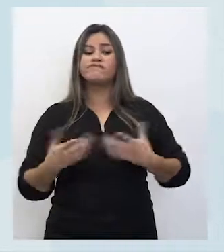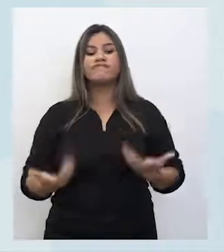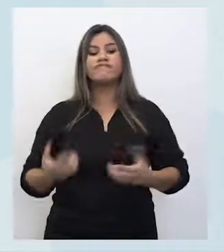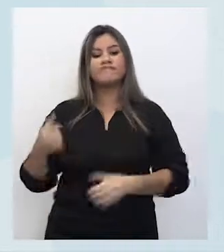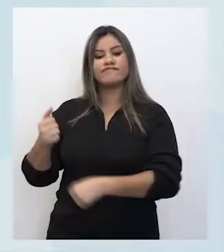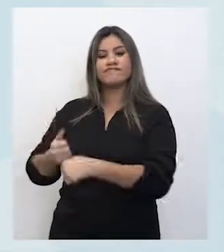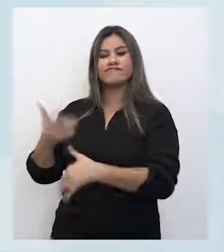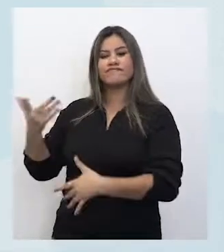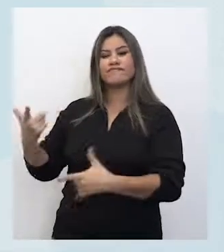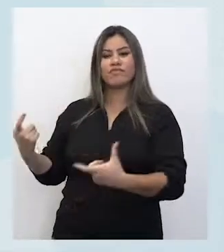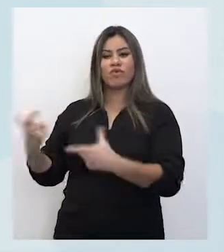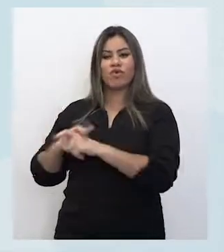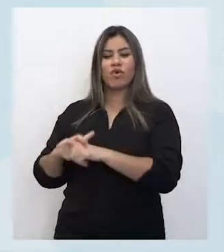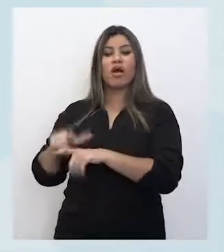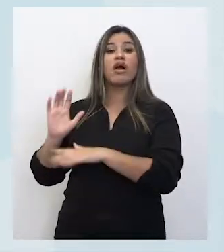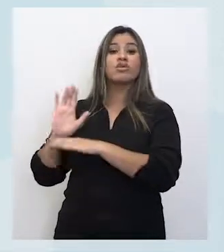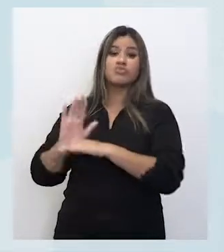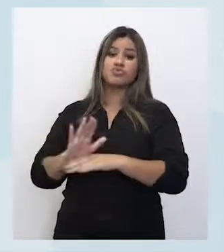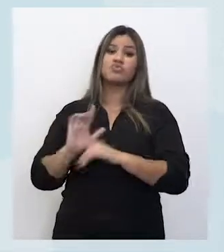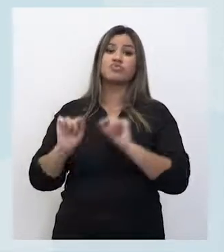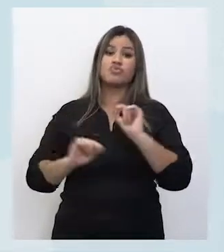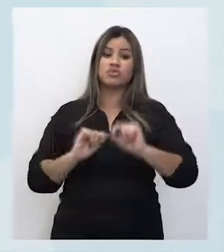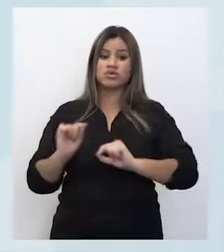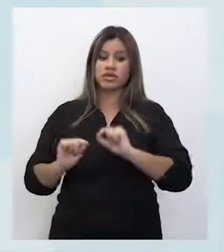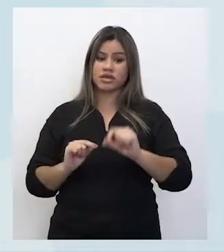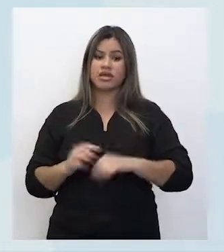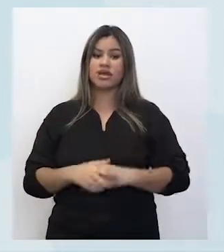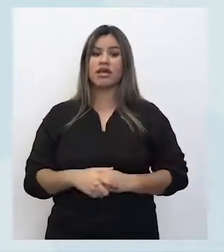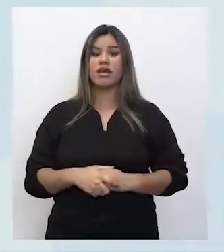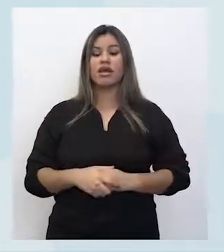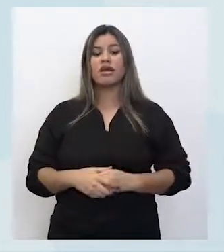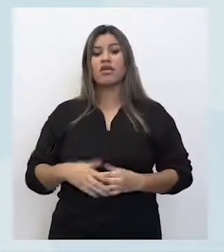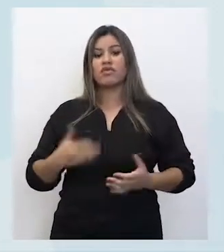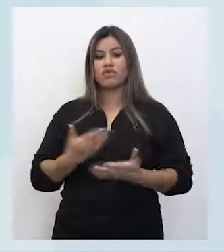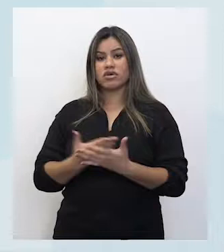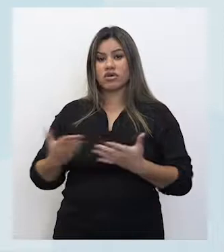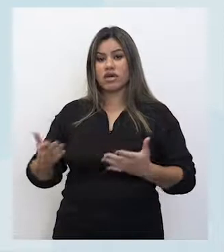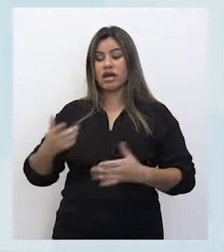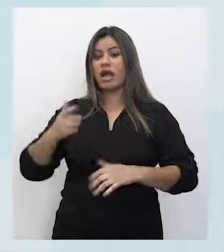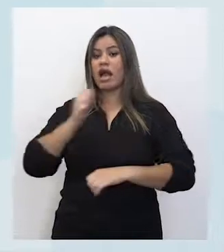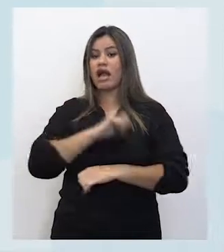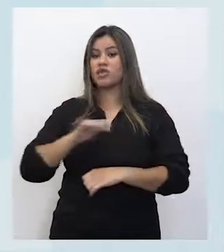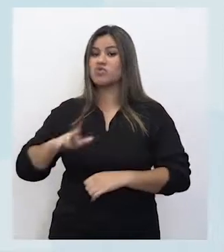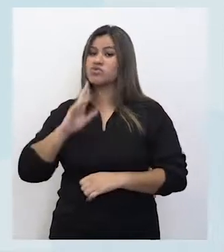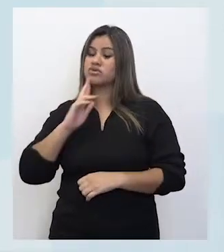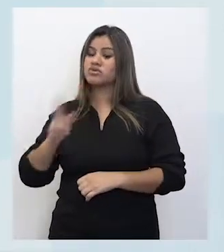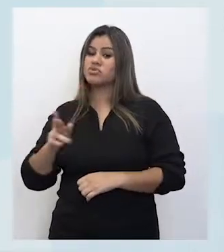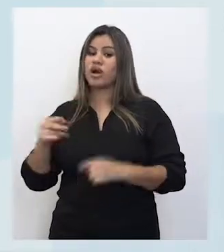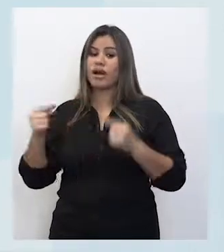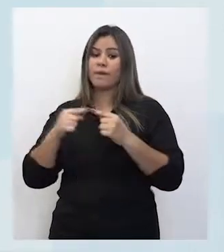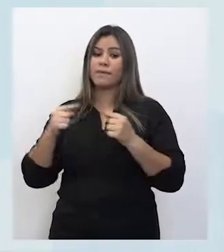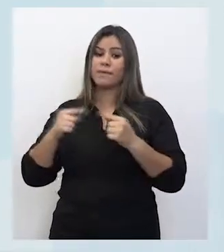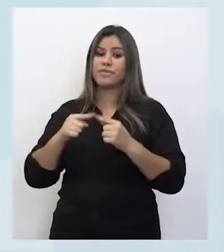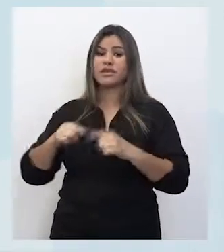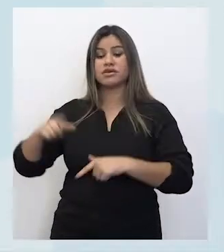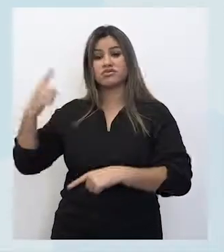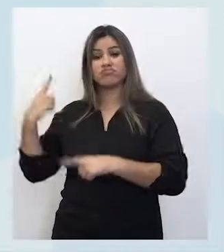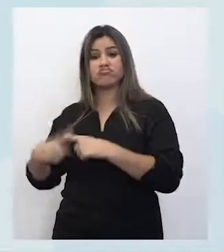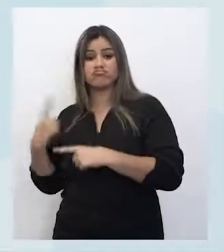chat? Professores, ajudem a gente aí. Os alunos de vocês estão respondendo. Isso daí é causa ou